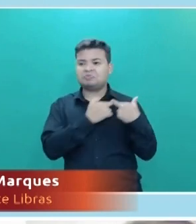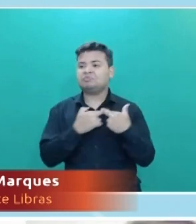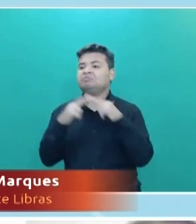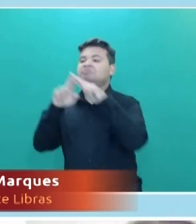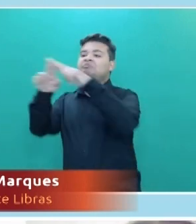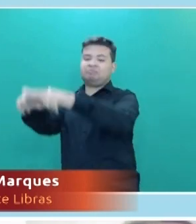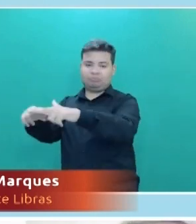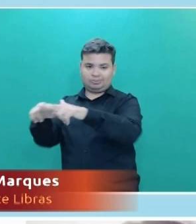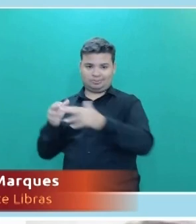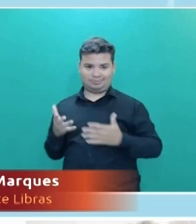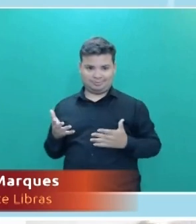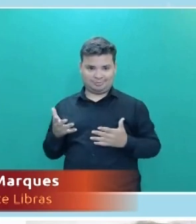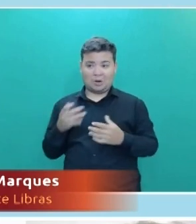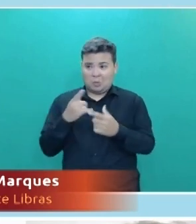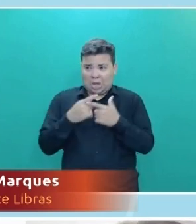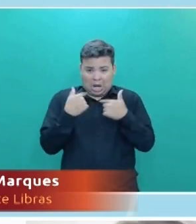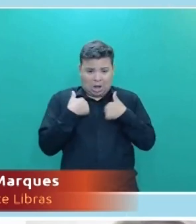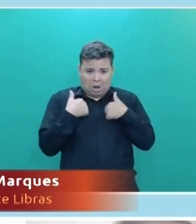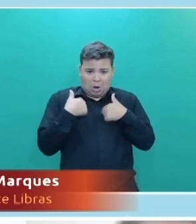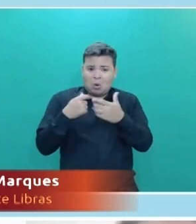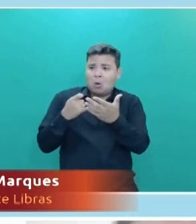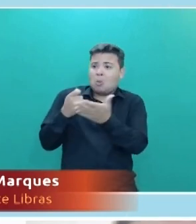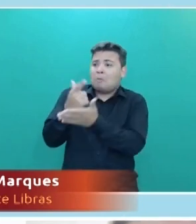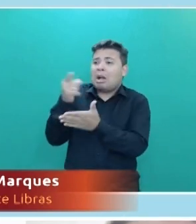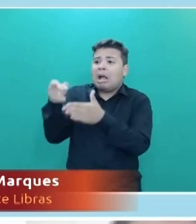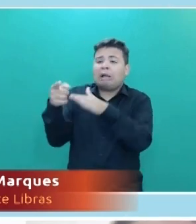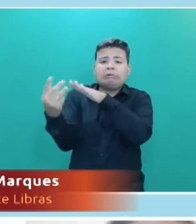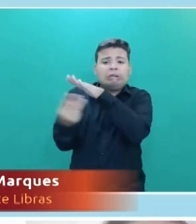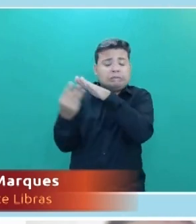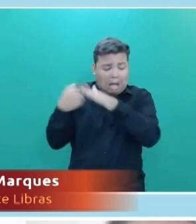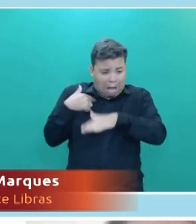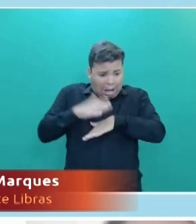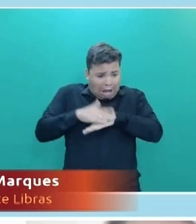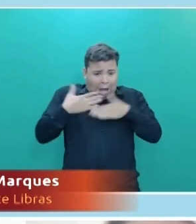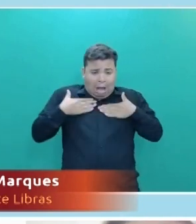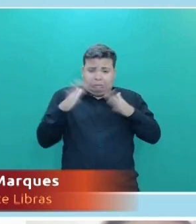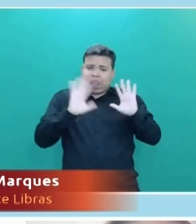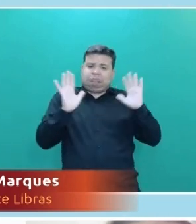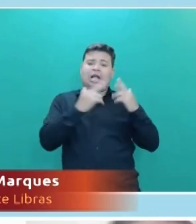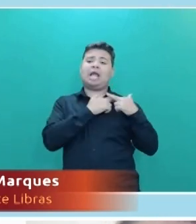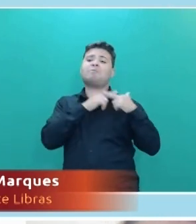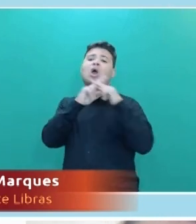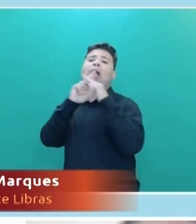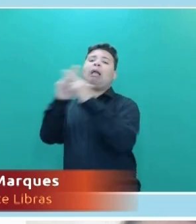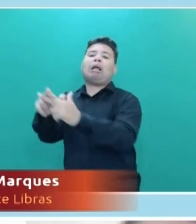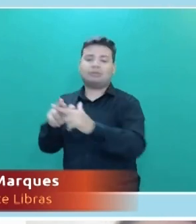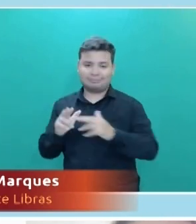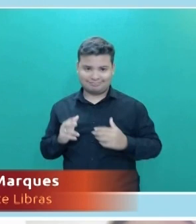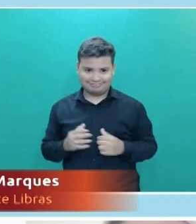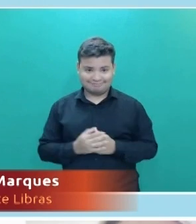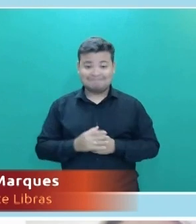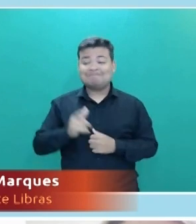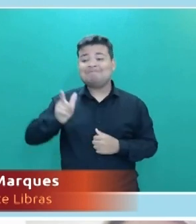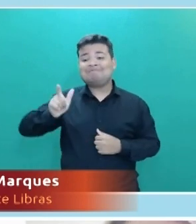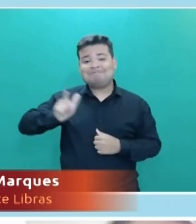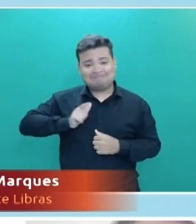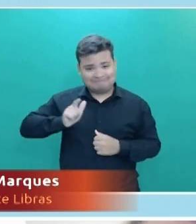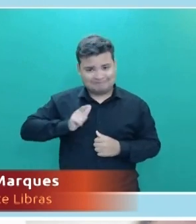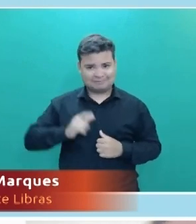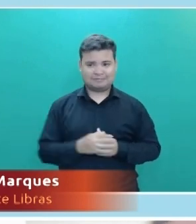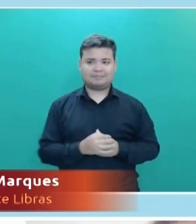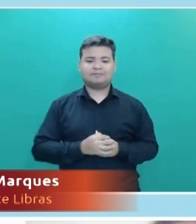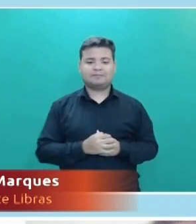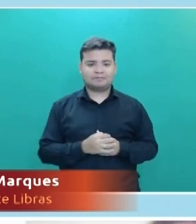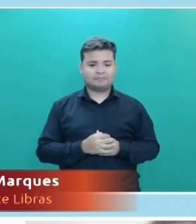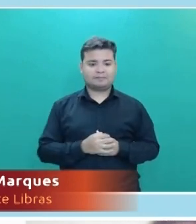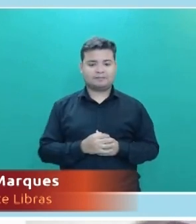isso. E é dessa forma, então, que elas agem. E elas jogam a